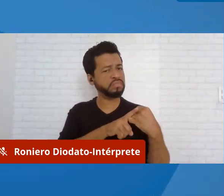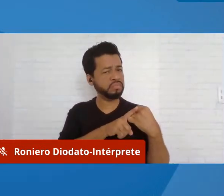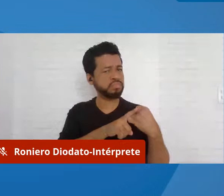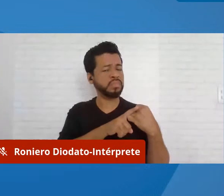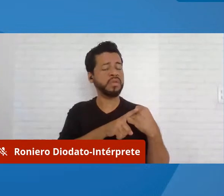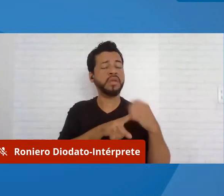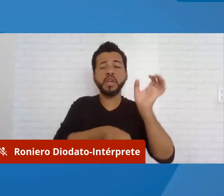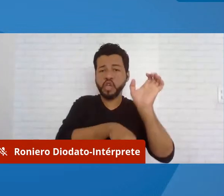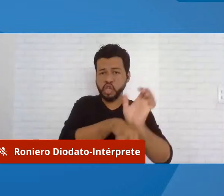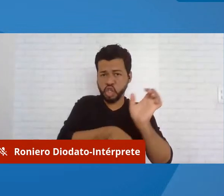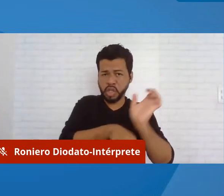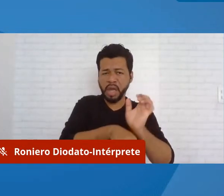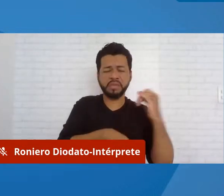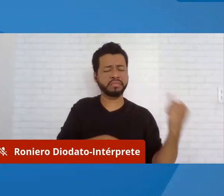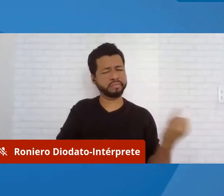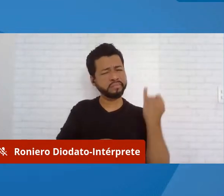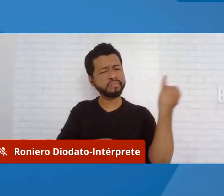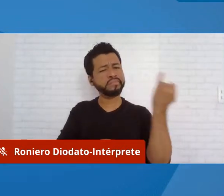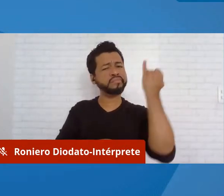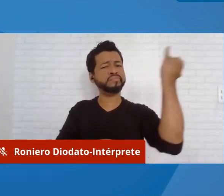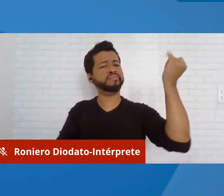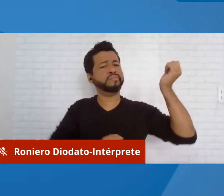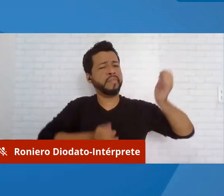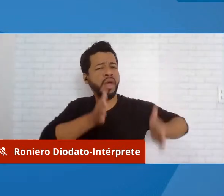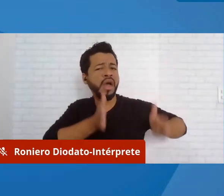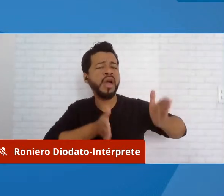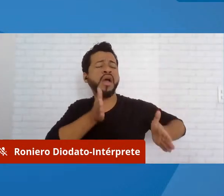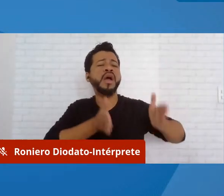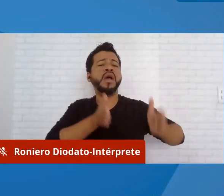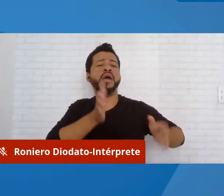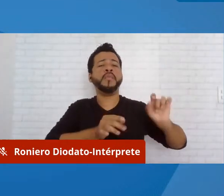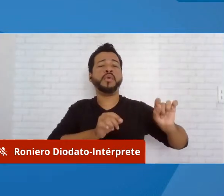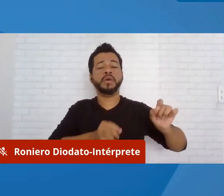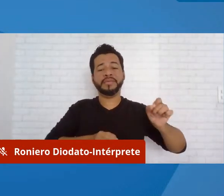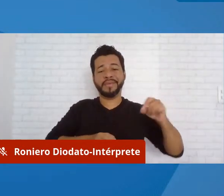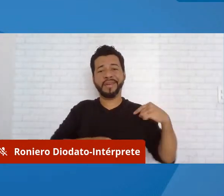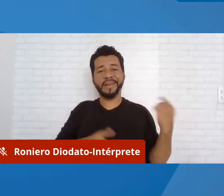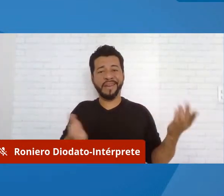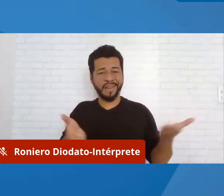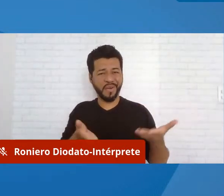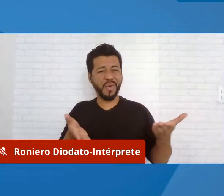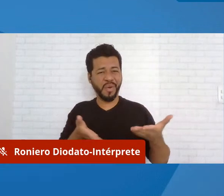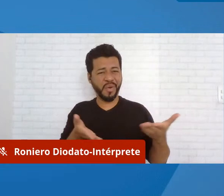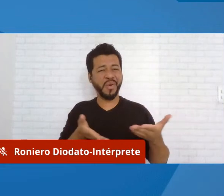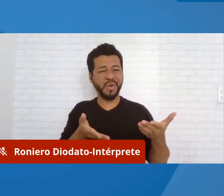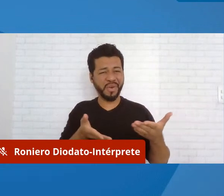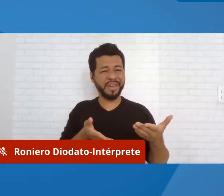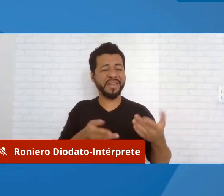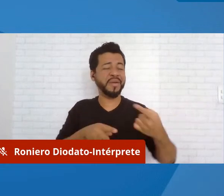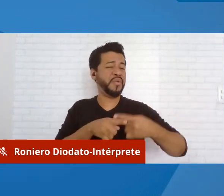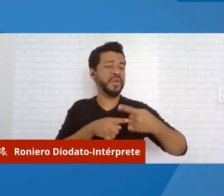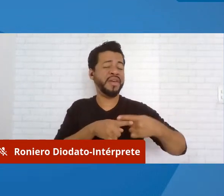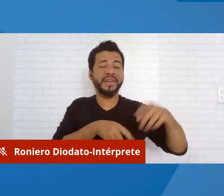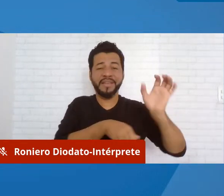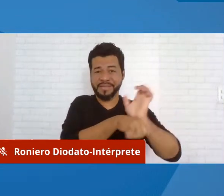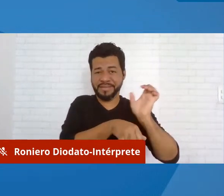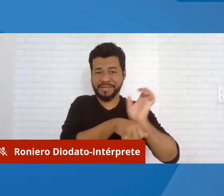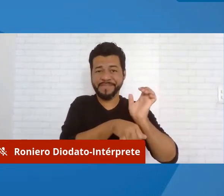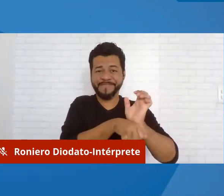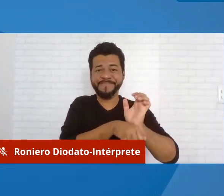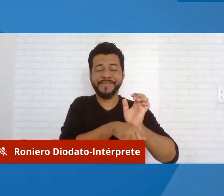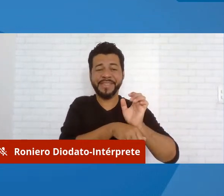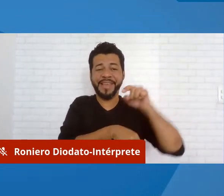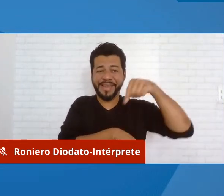é determinante. Numa época como a nossa, que ainda é comandada pelo neoliberalismo, especialmente no Brasil,